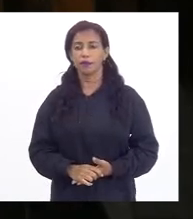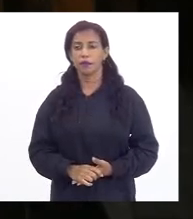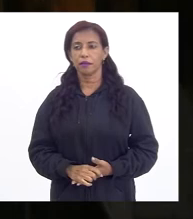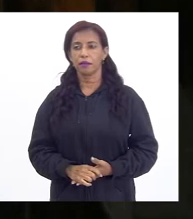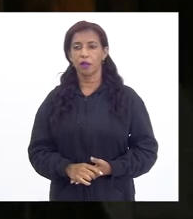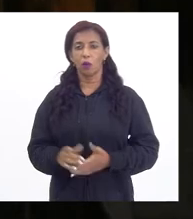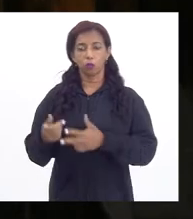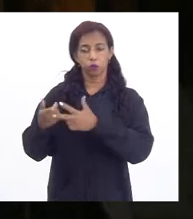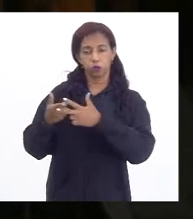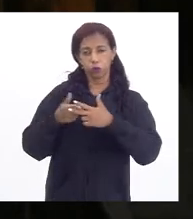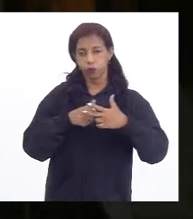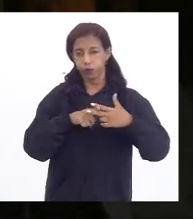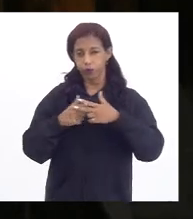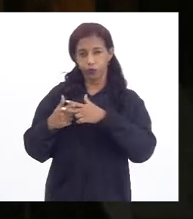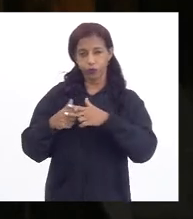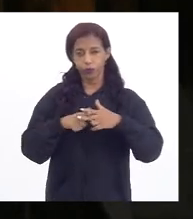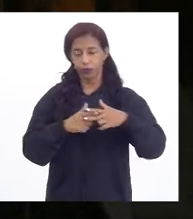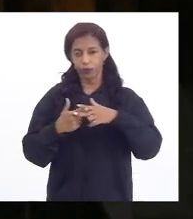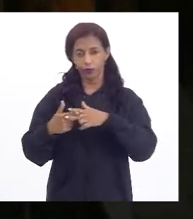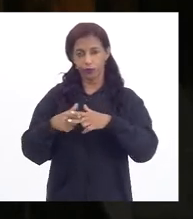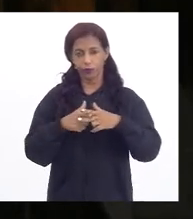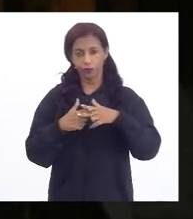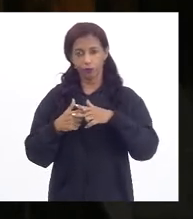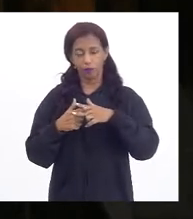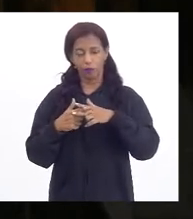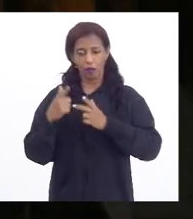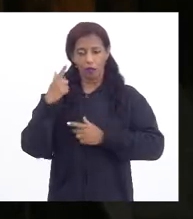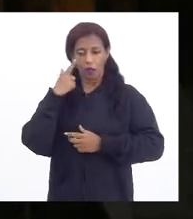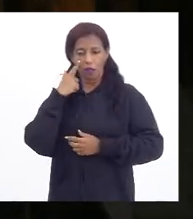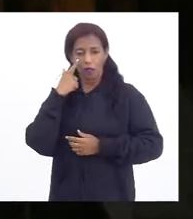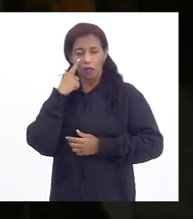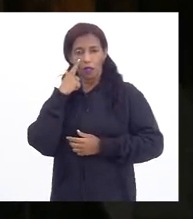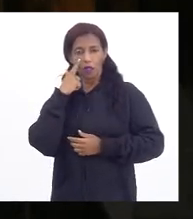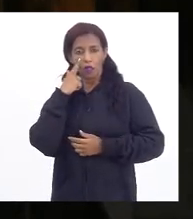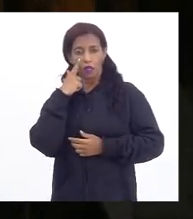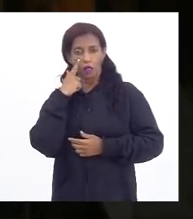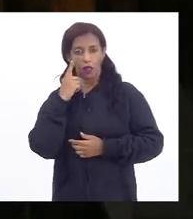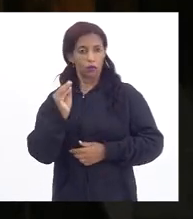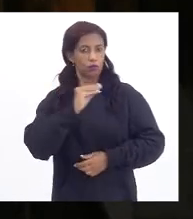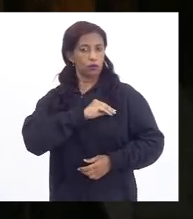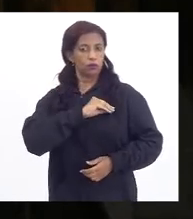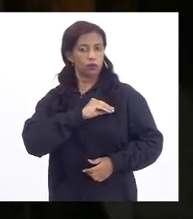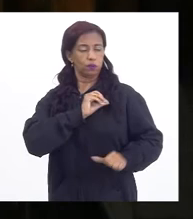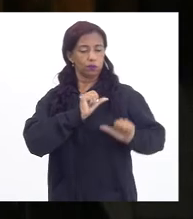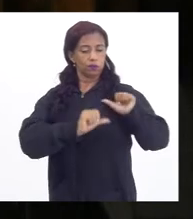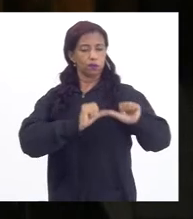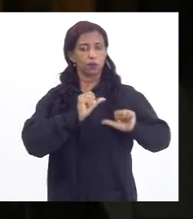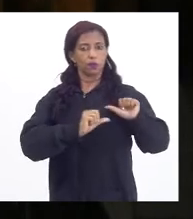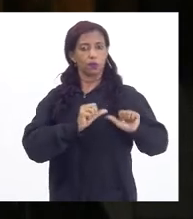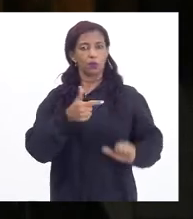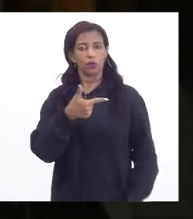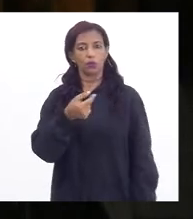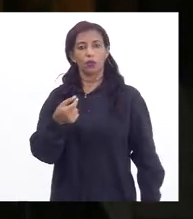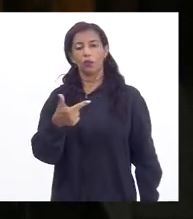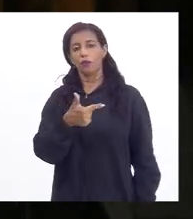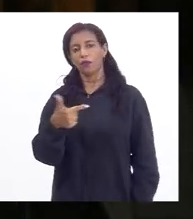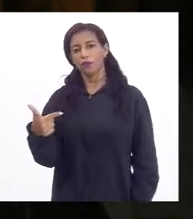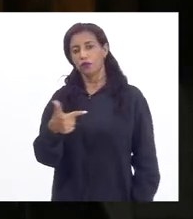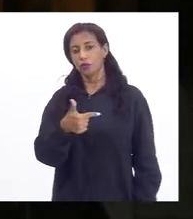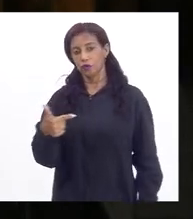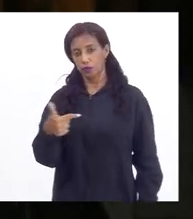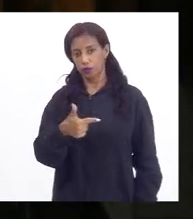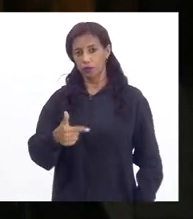um ajuste para prever a recomposição salarial para